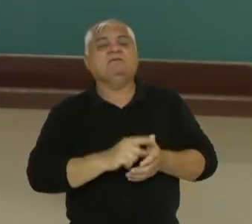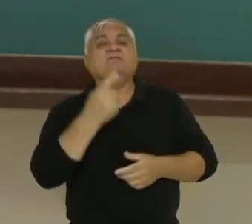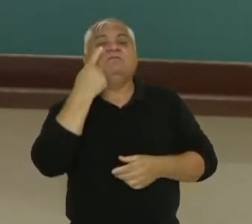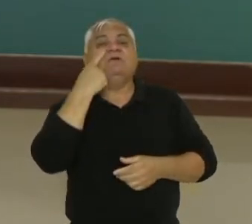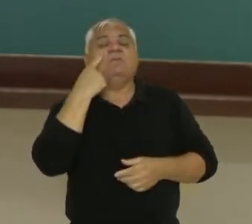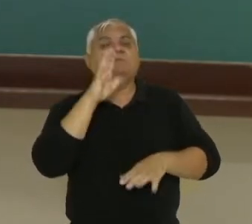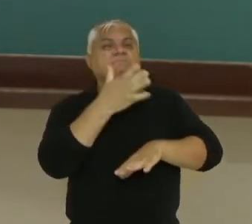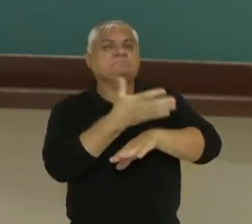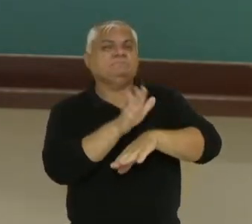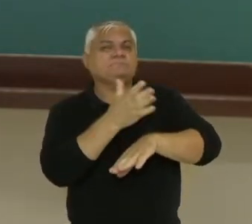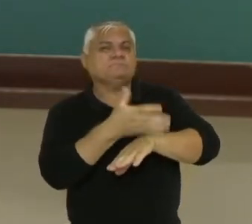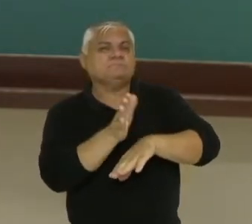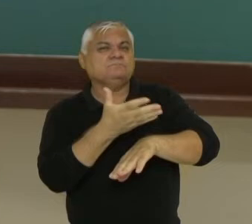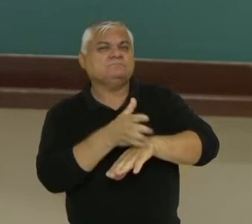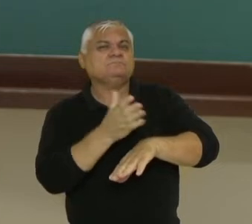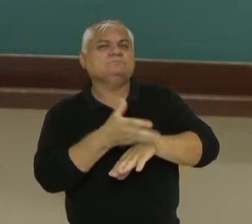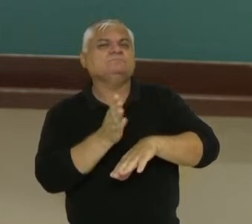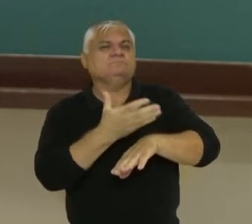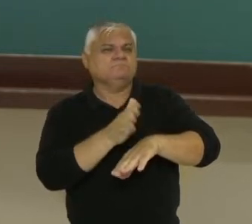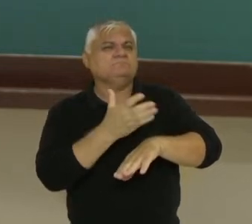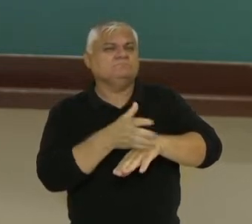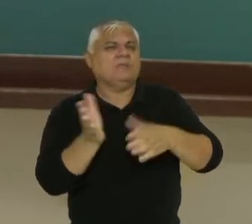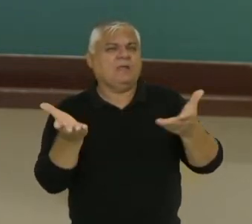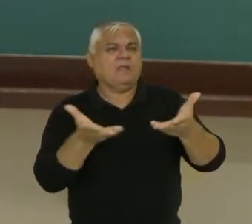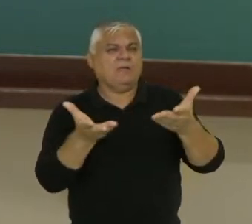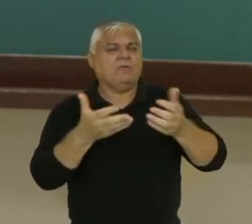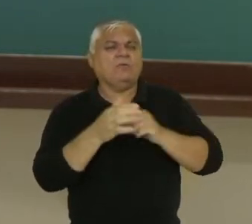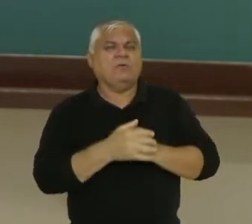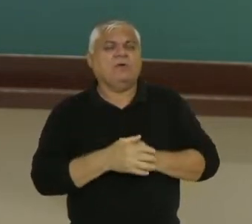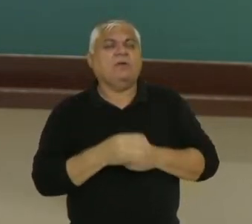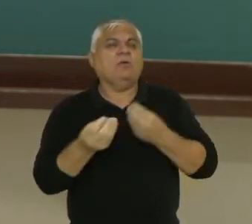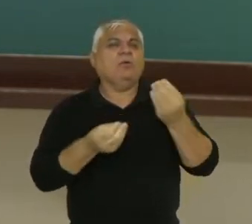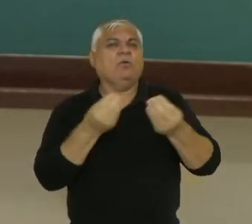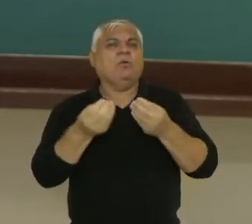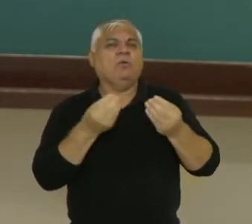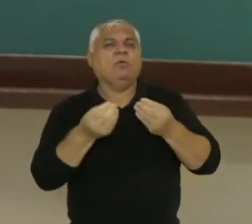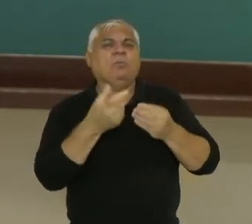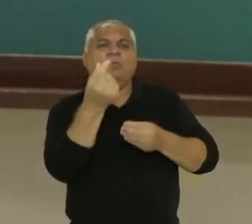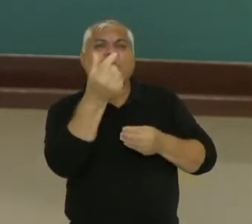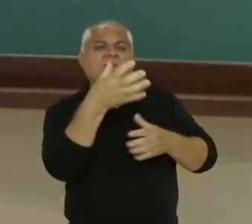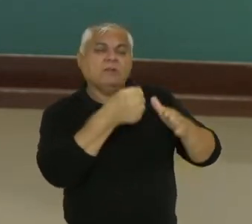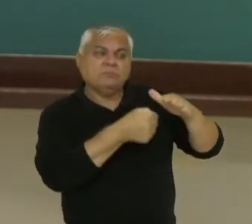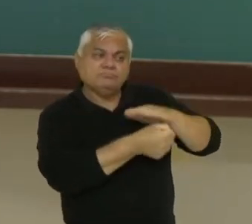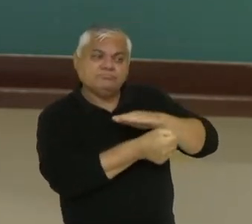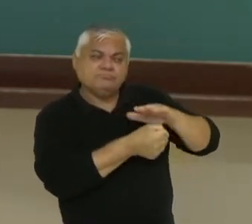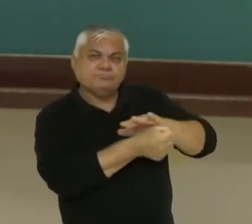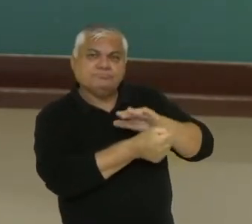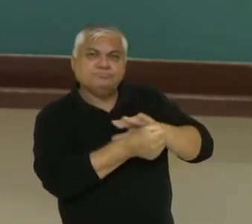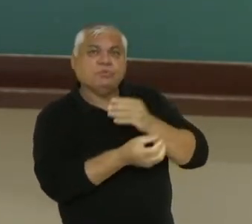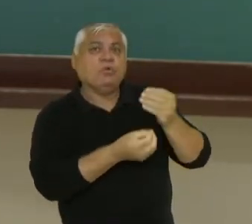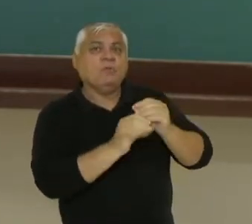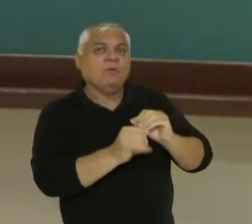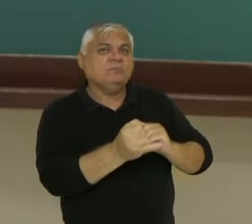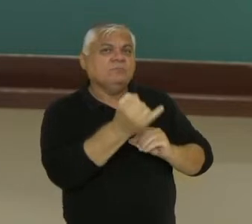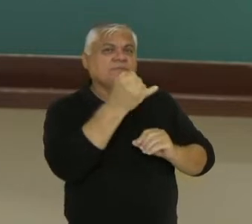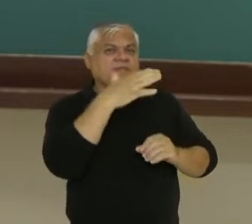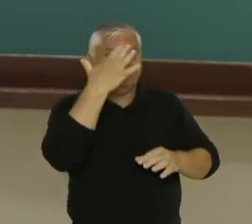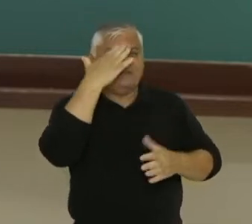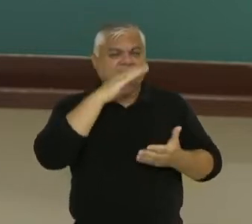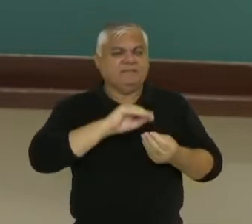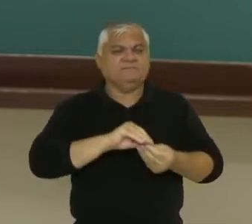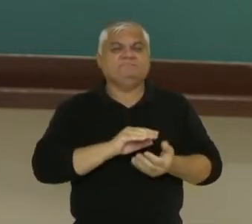fazer um treininho a respeito dessa aplicação para ver como que ele está rendendo e a gente compreender